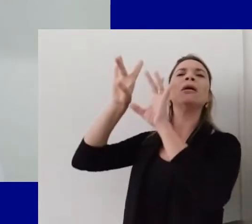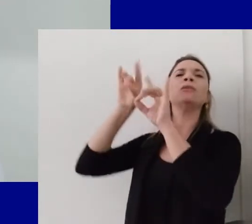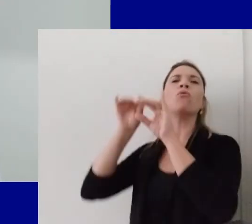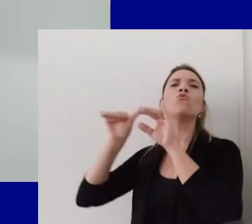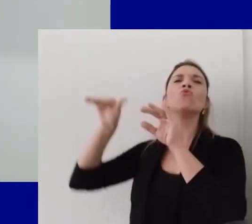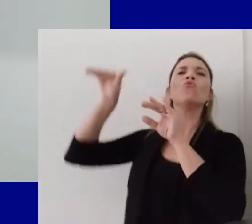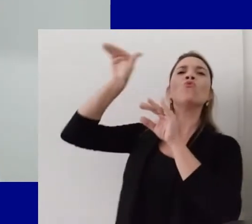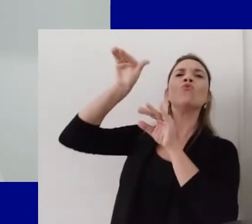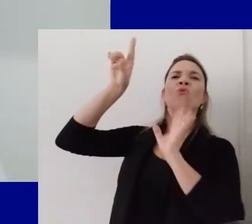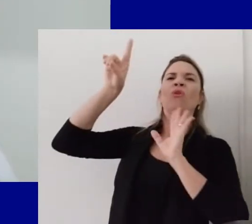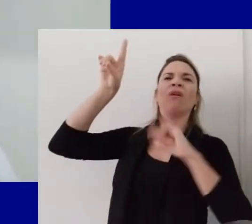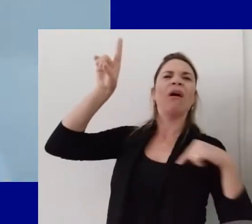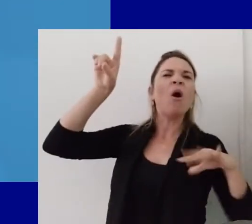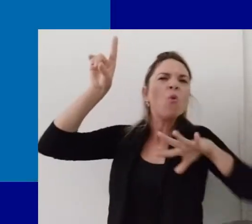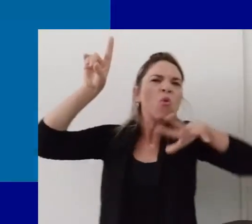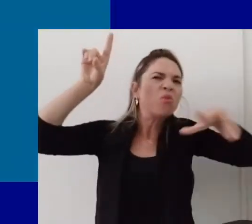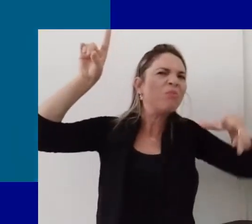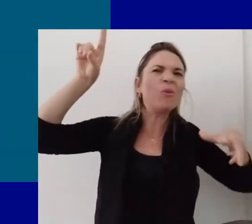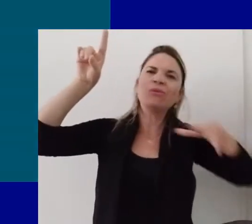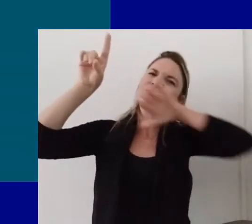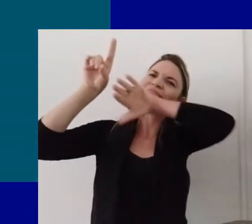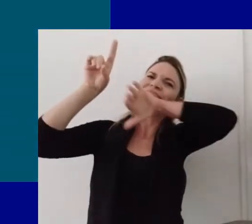experimentamos no mundo.